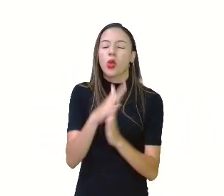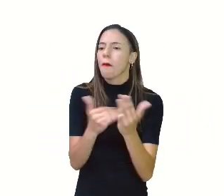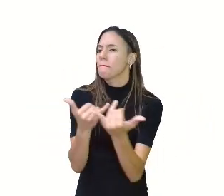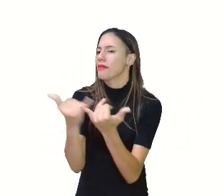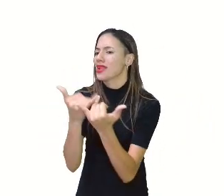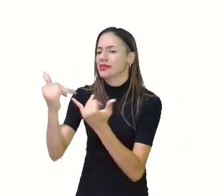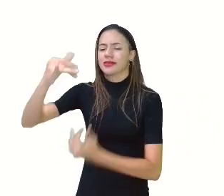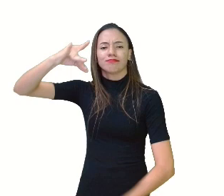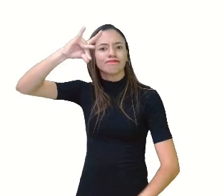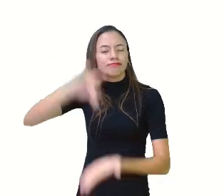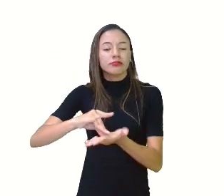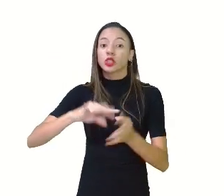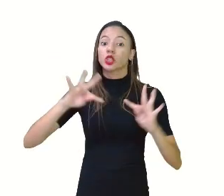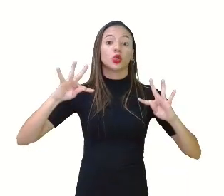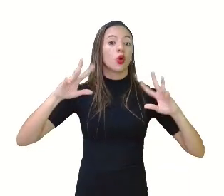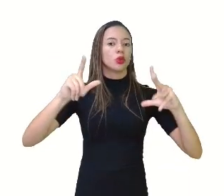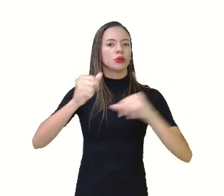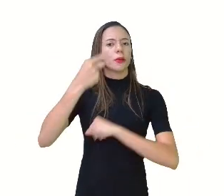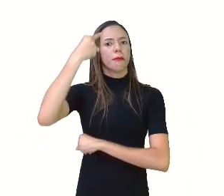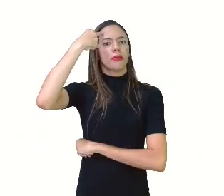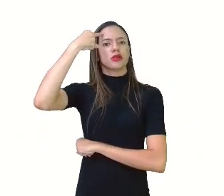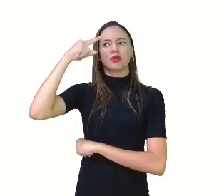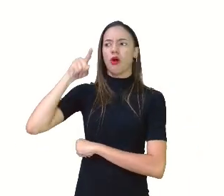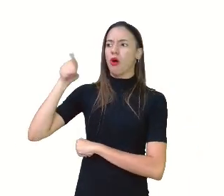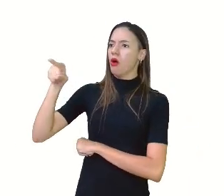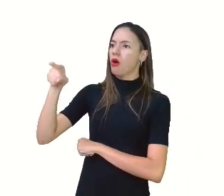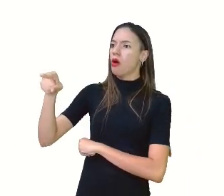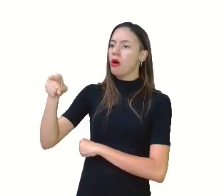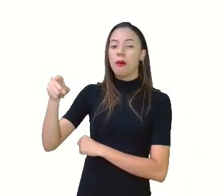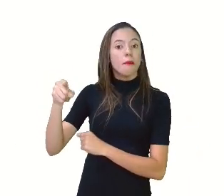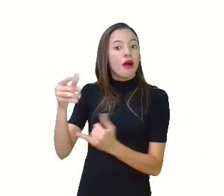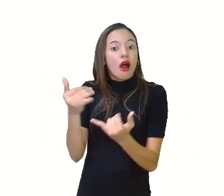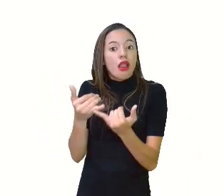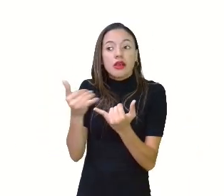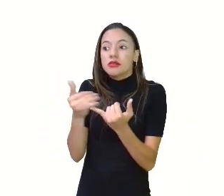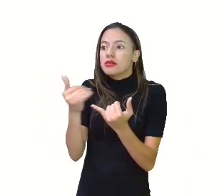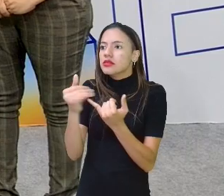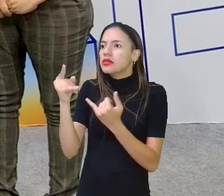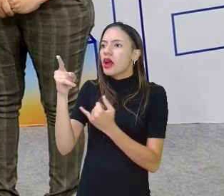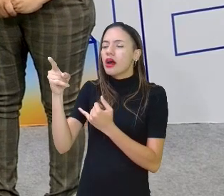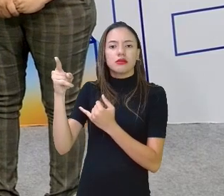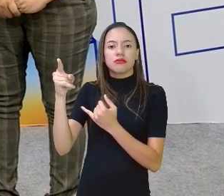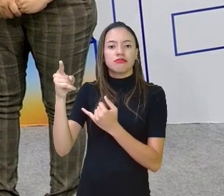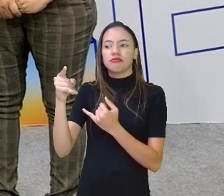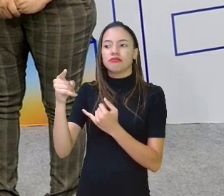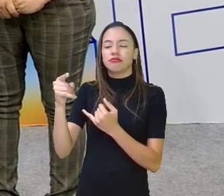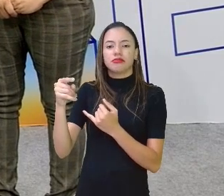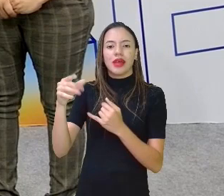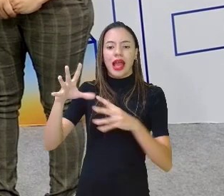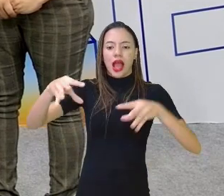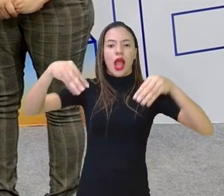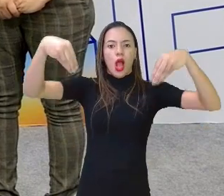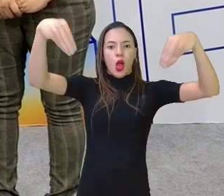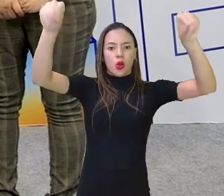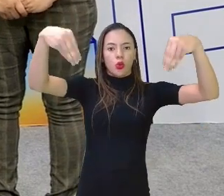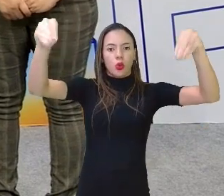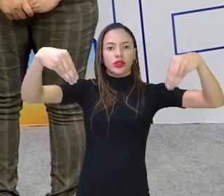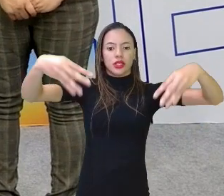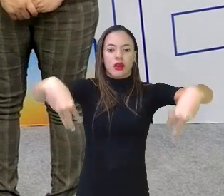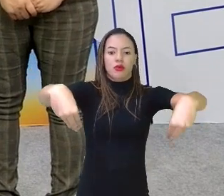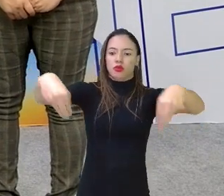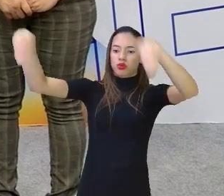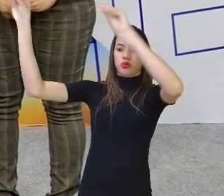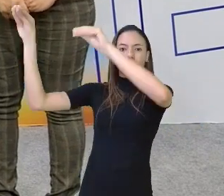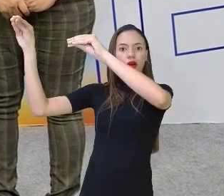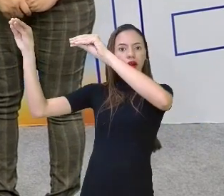mundo pensou que era ainda para levar a cortina, para levantar essa cortina. Quando,